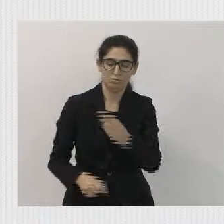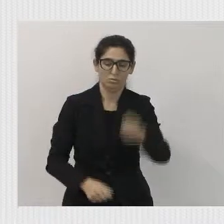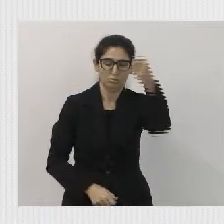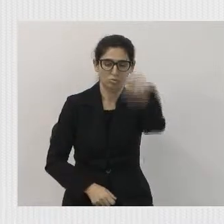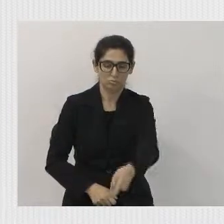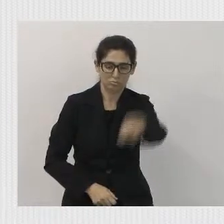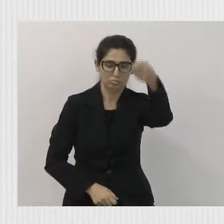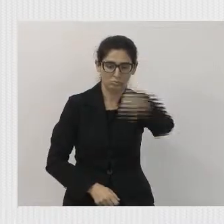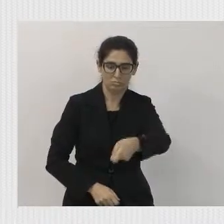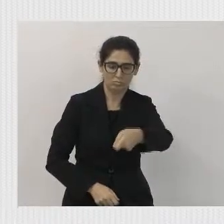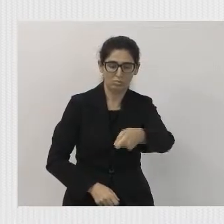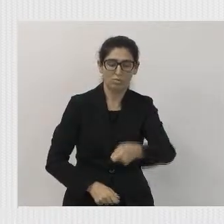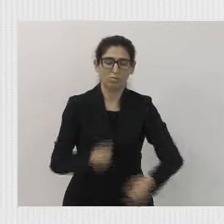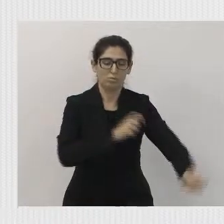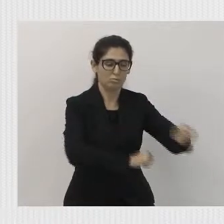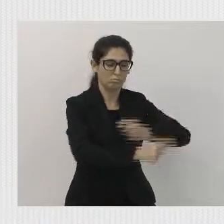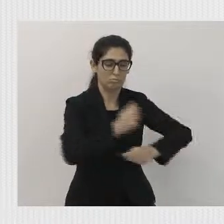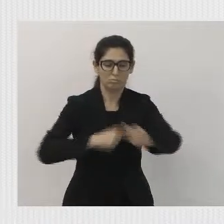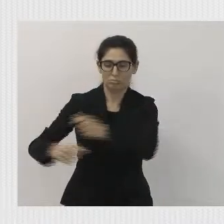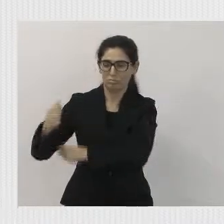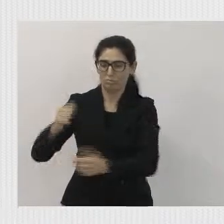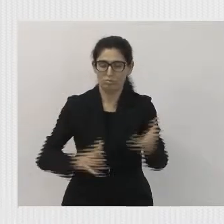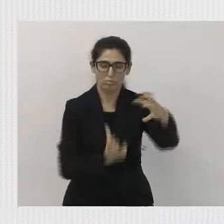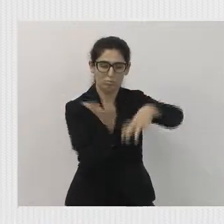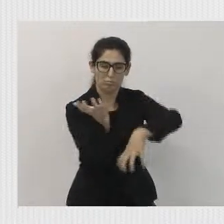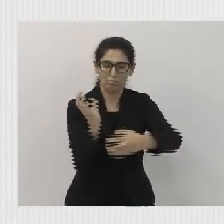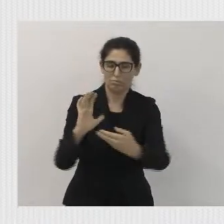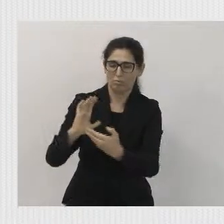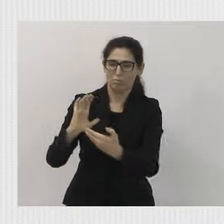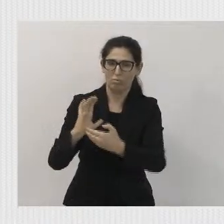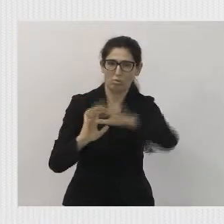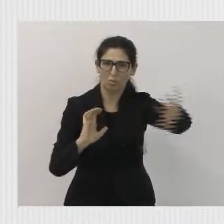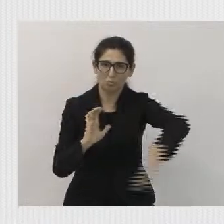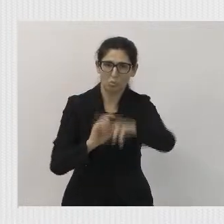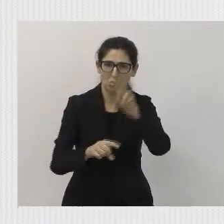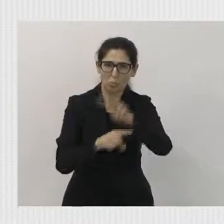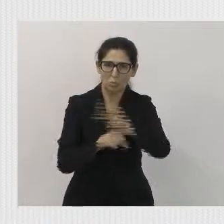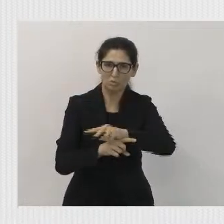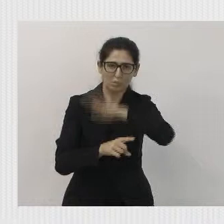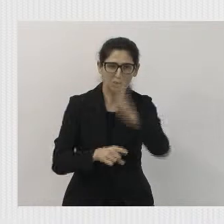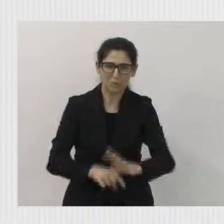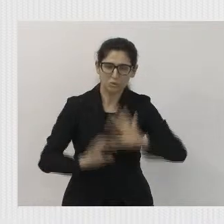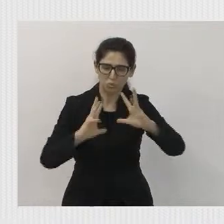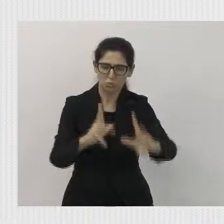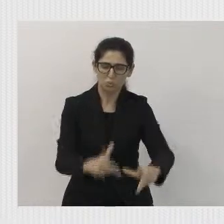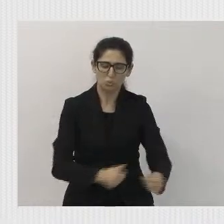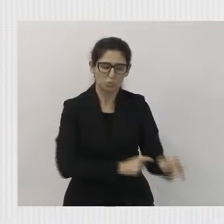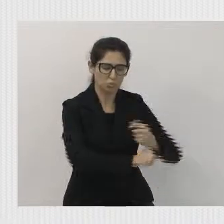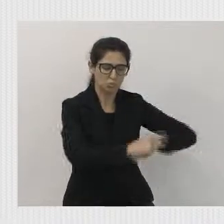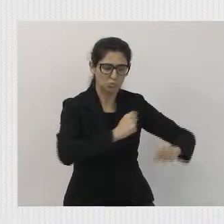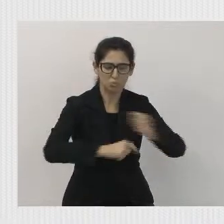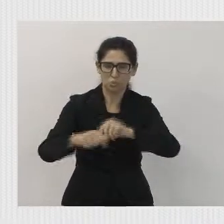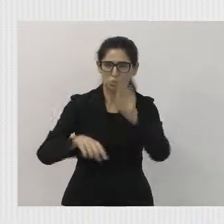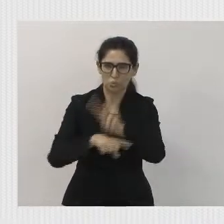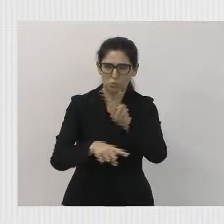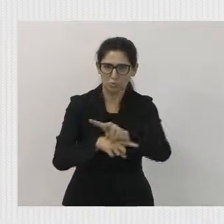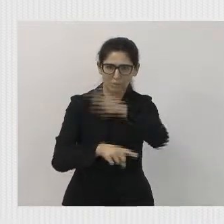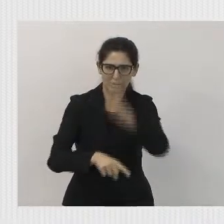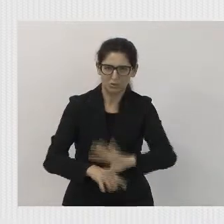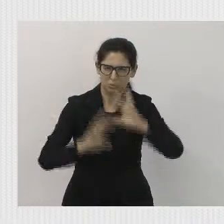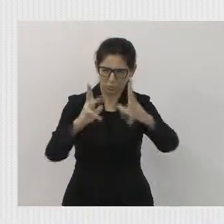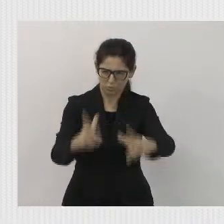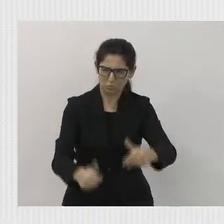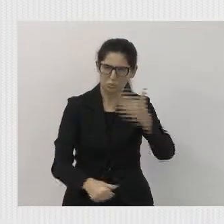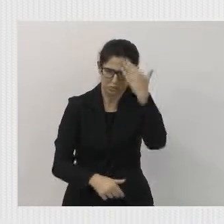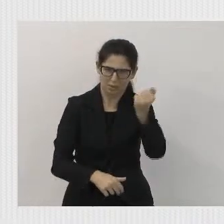da União. Eu separei alguns vídeos, então é vídeo caseiro, não é o profissional da TV Câmara, mas que é